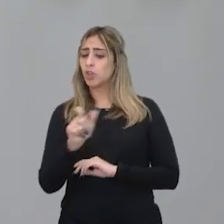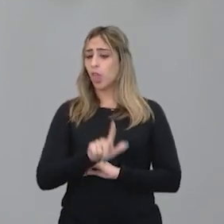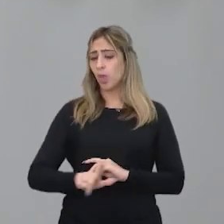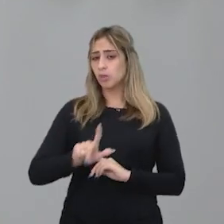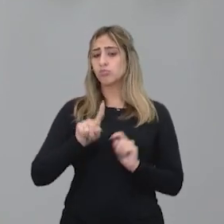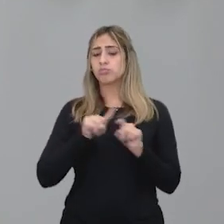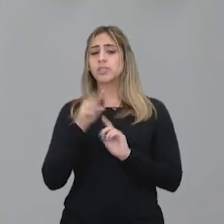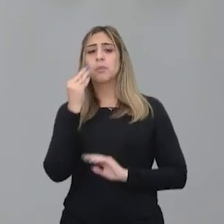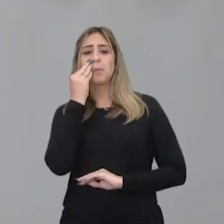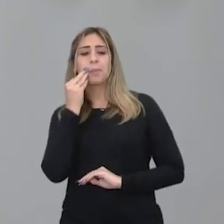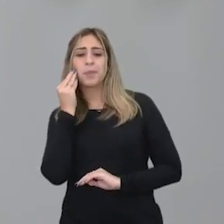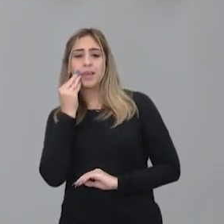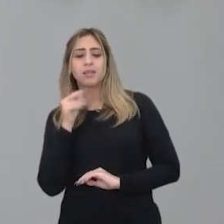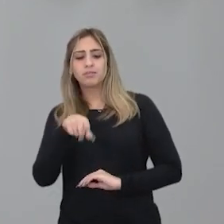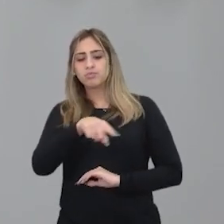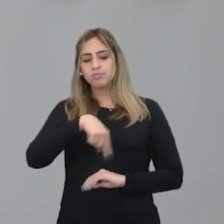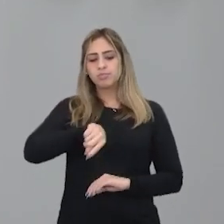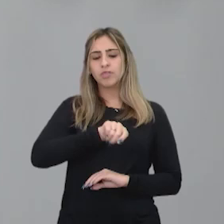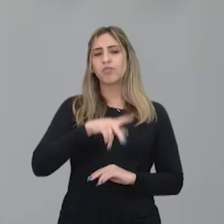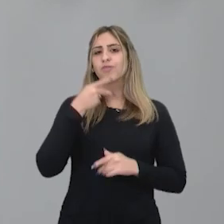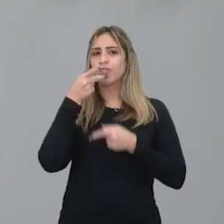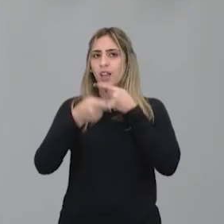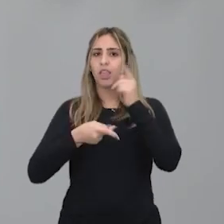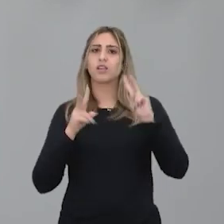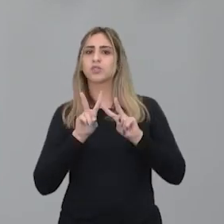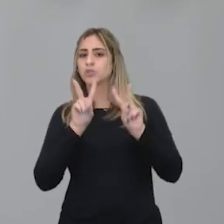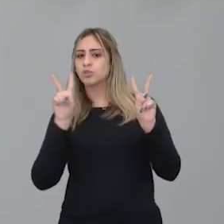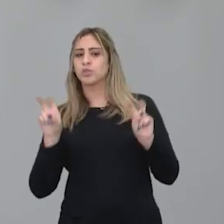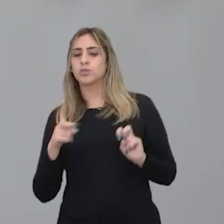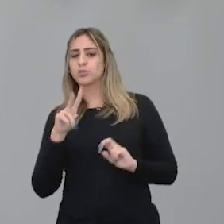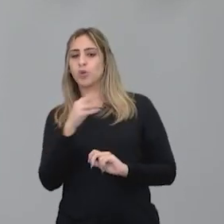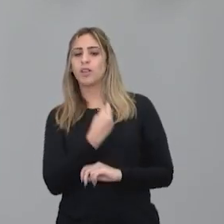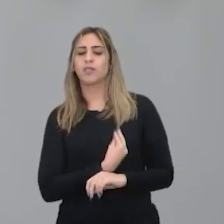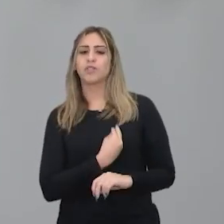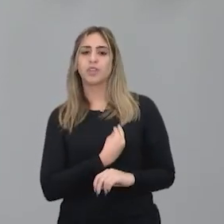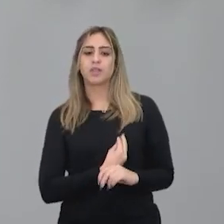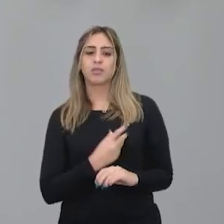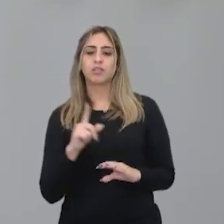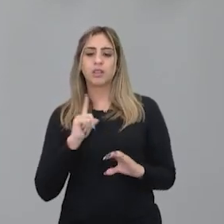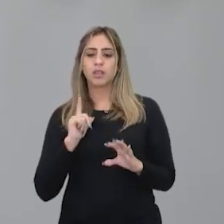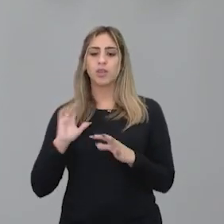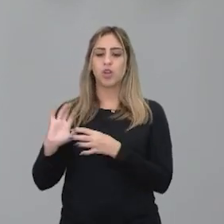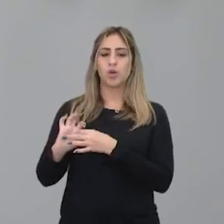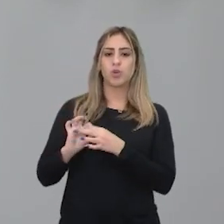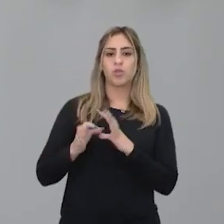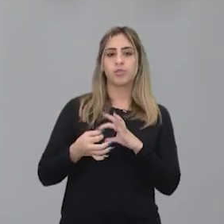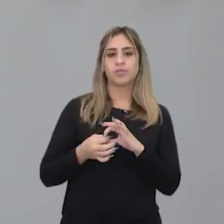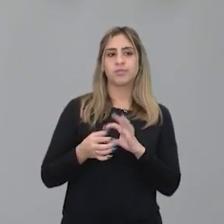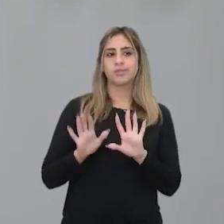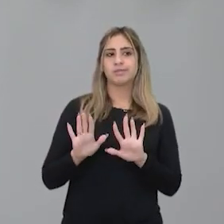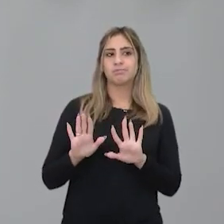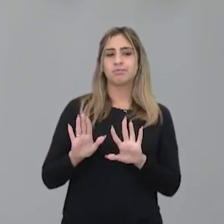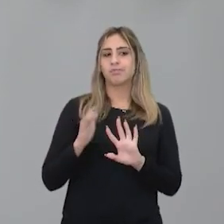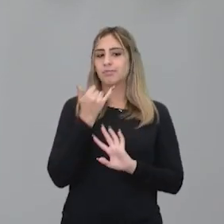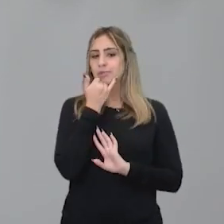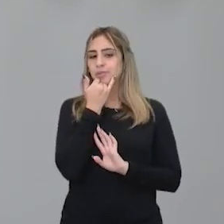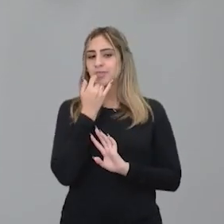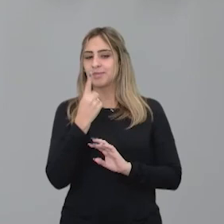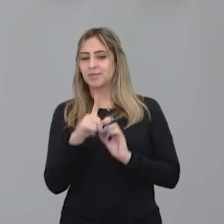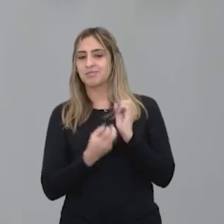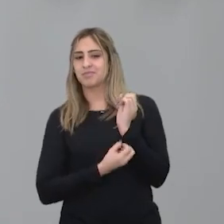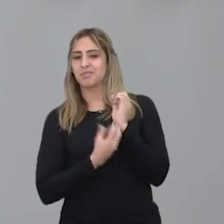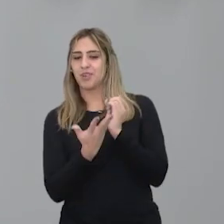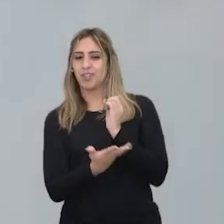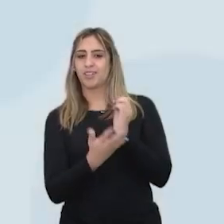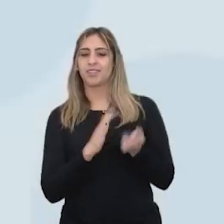nas experiências de alguém que vem falar sobre a sua vida aqui e contextualizar. E já dei mais um spoiler. Momento da